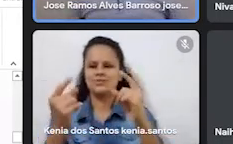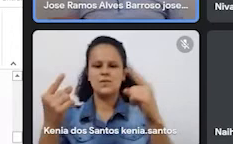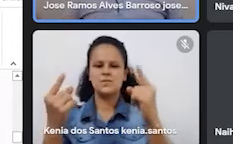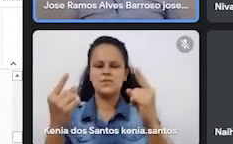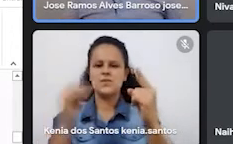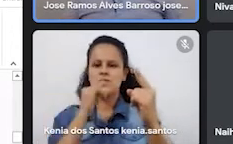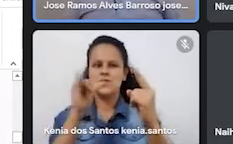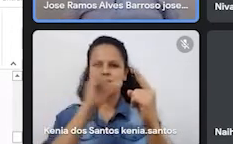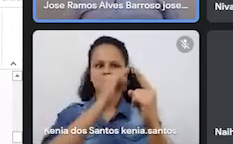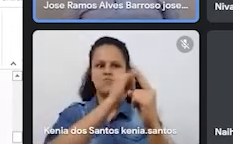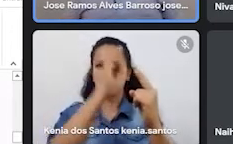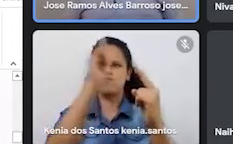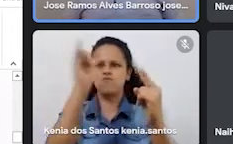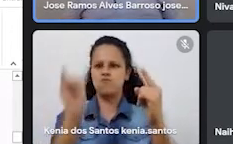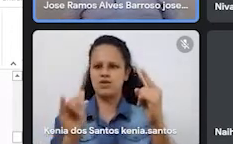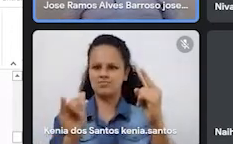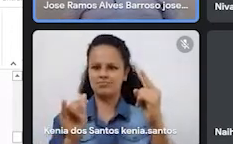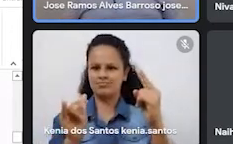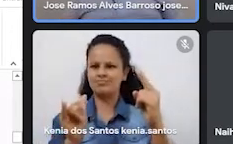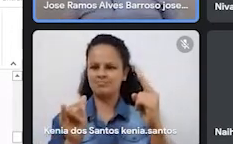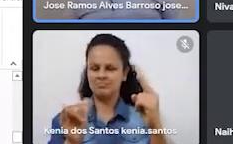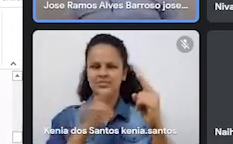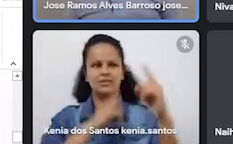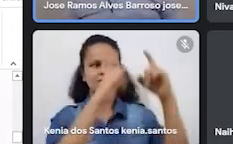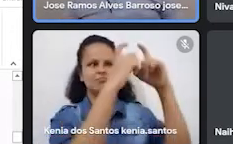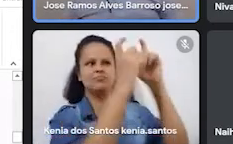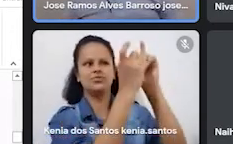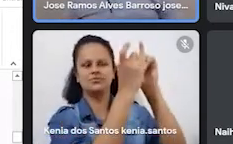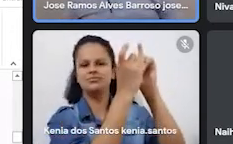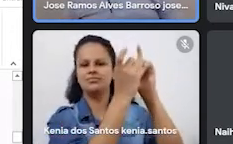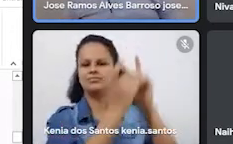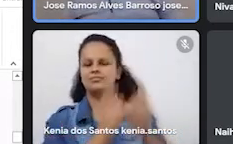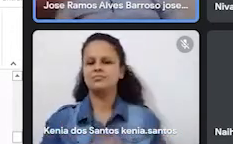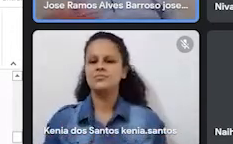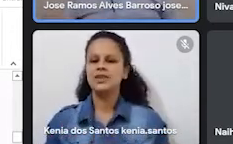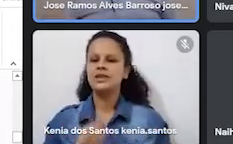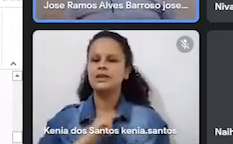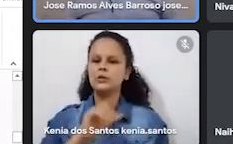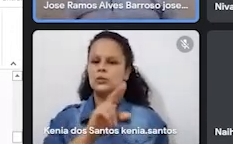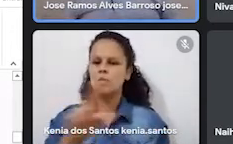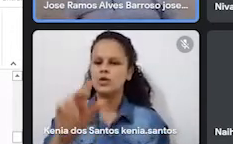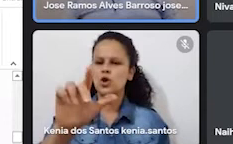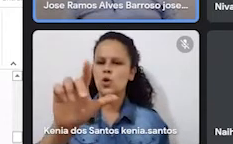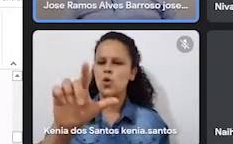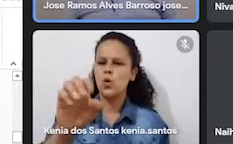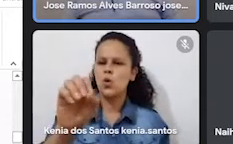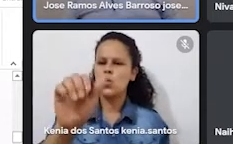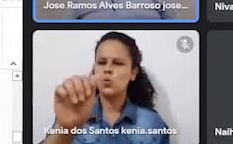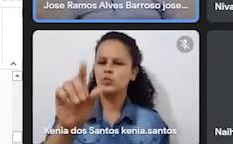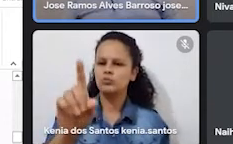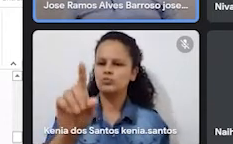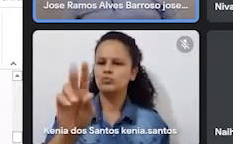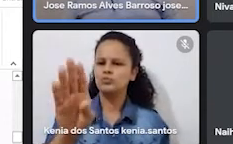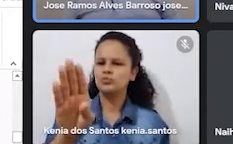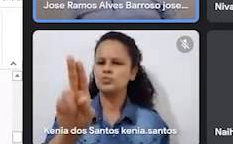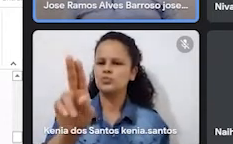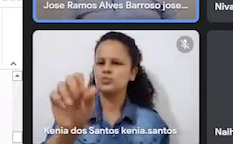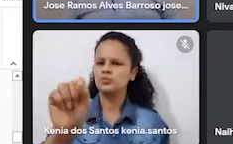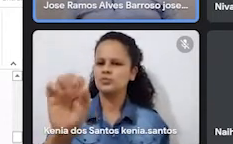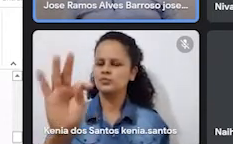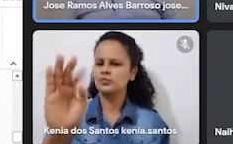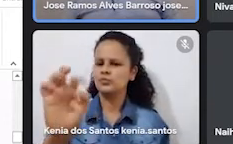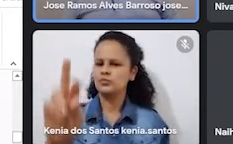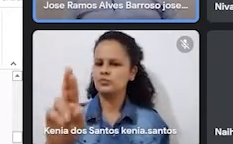Aí o que acontece? Existe um equipamento que chama Loadbuster, que é um extintor de arco elétrico.